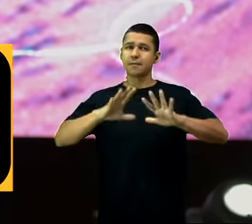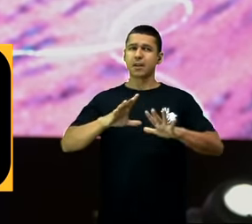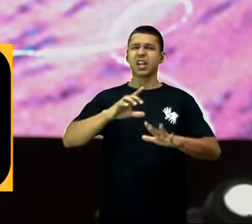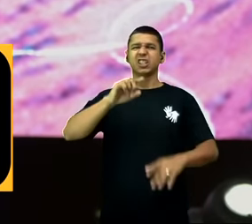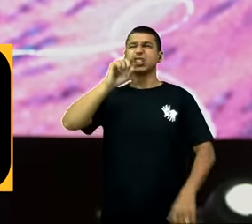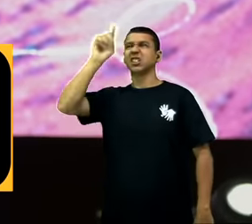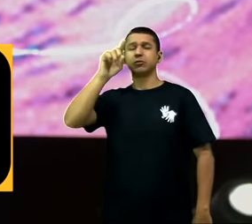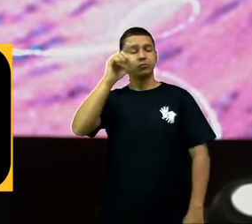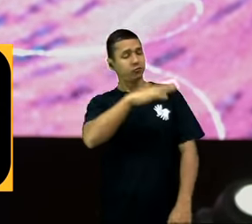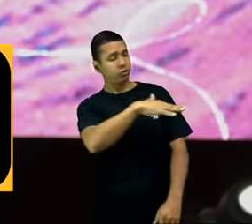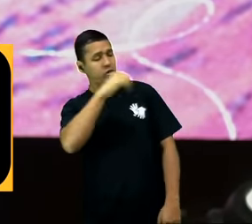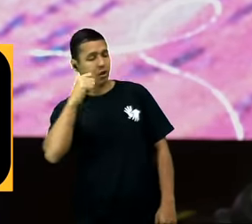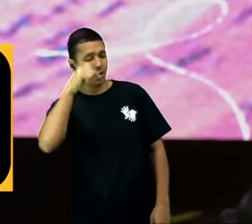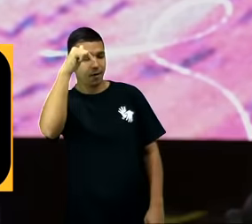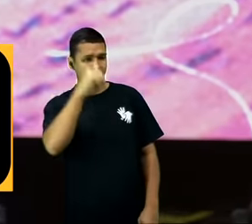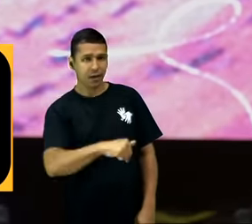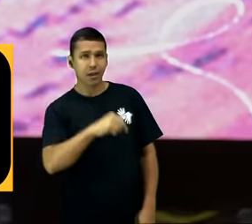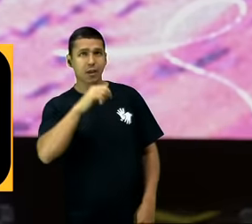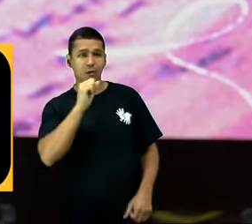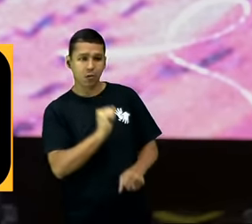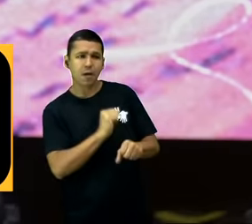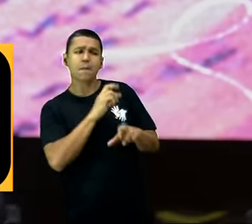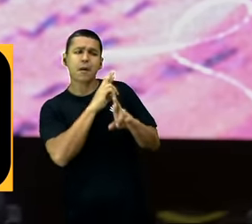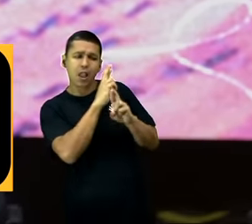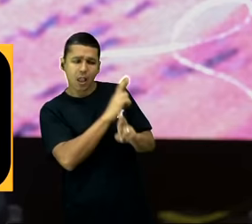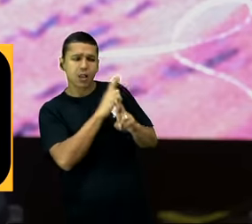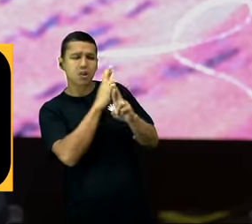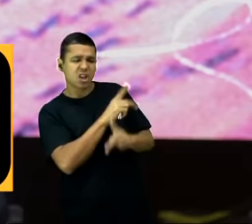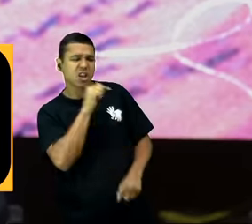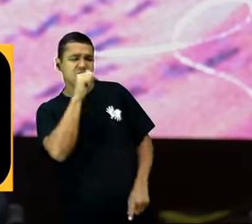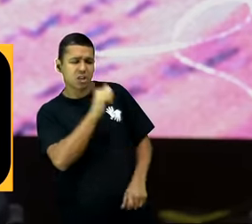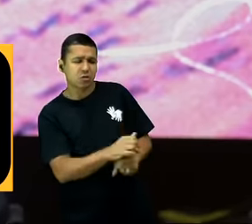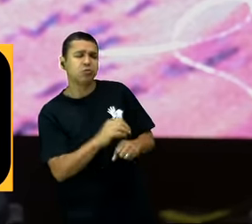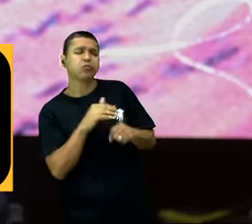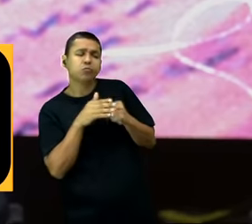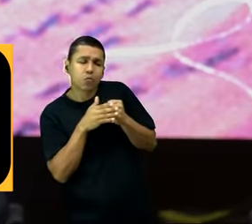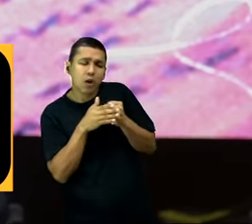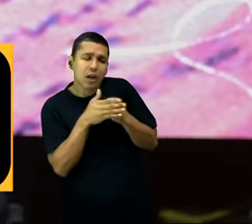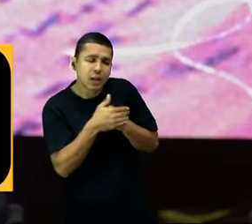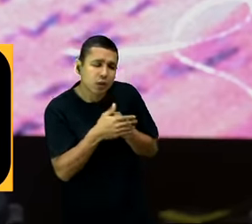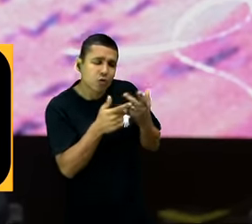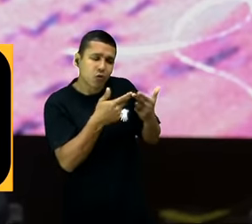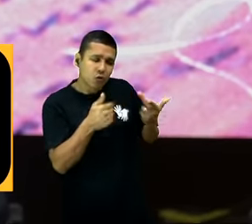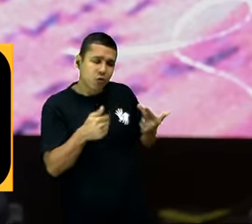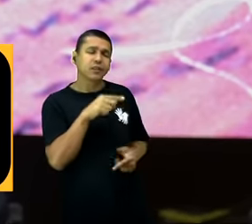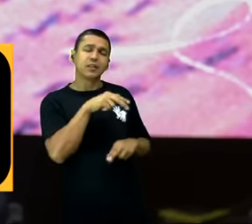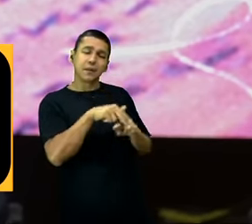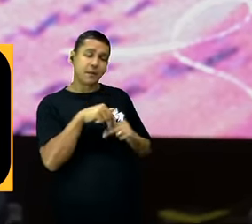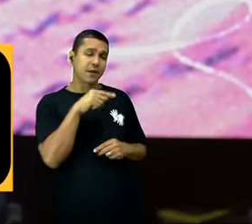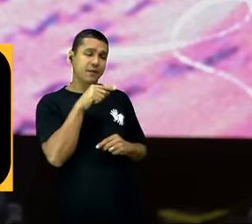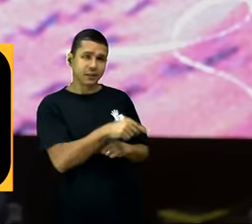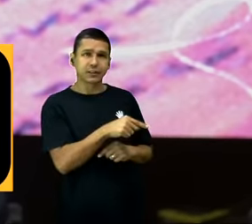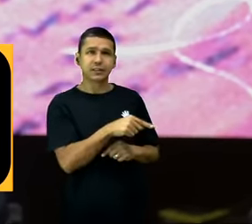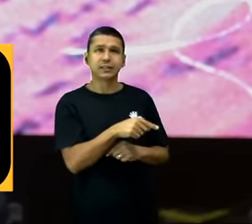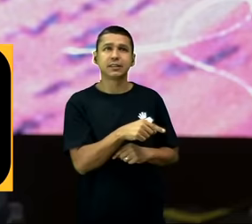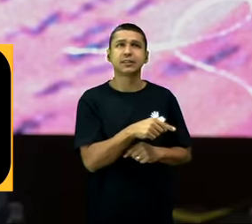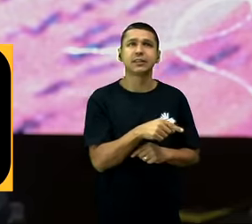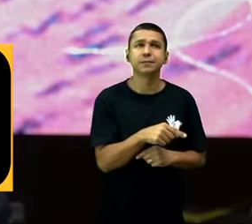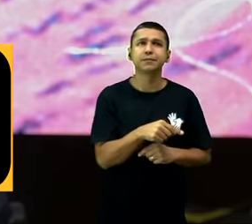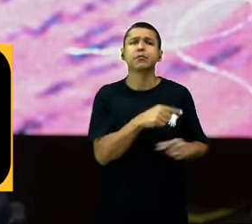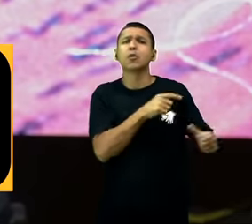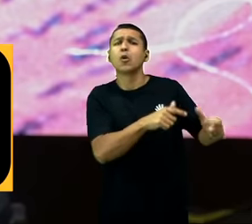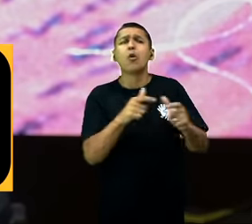com uma palavra de esperança. Deus está guardando coisa para você. Tem gente que vai ficar de boca aberta: da onde saiu